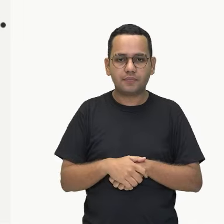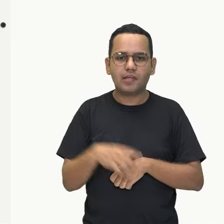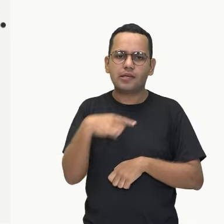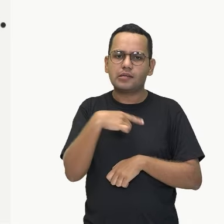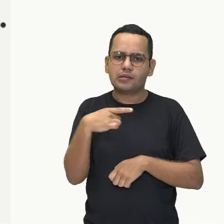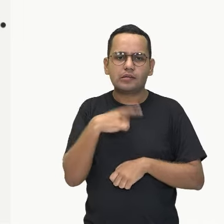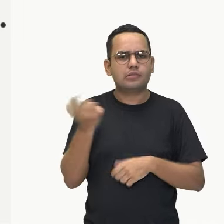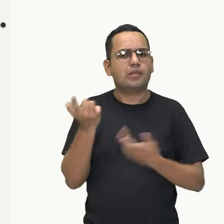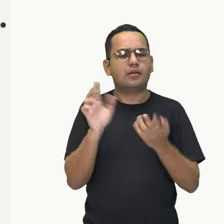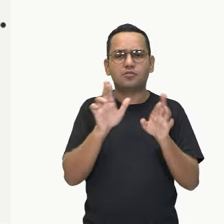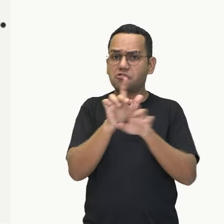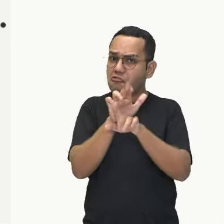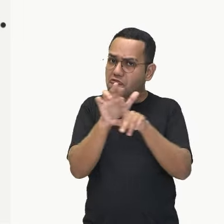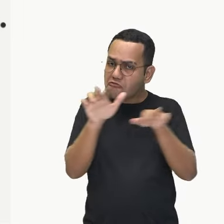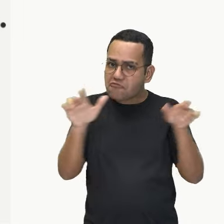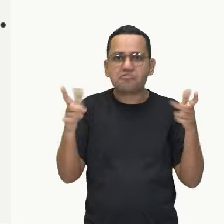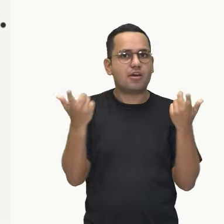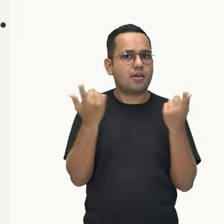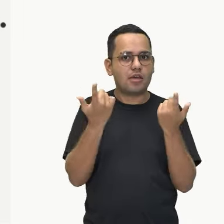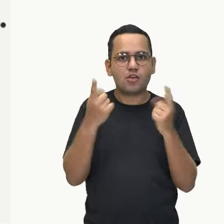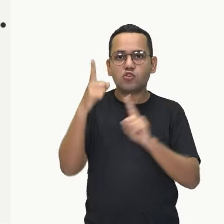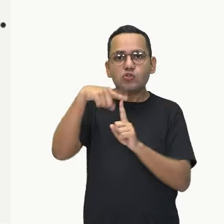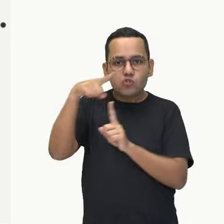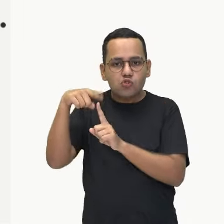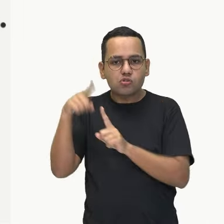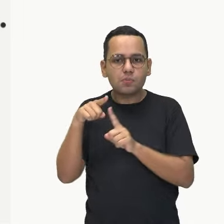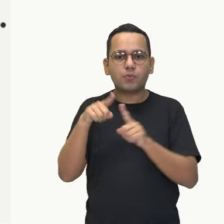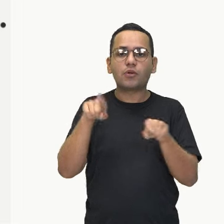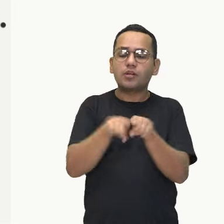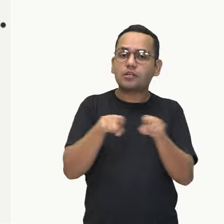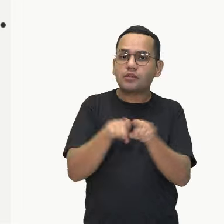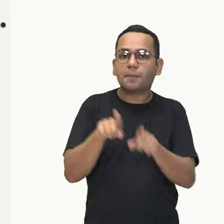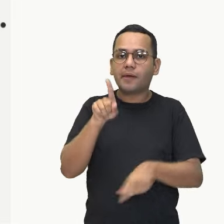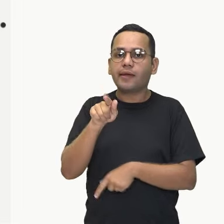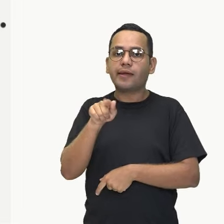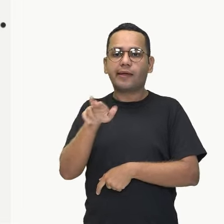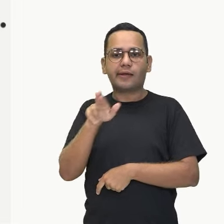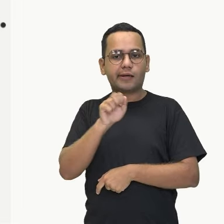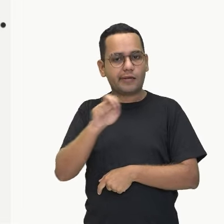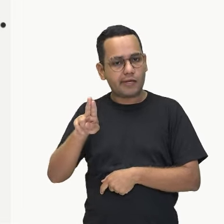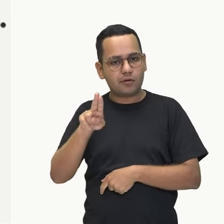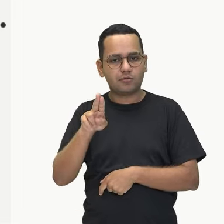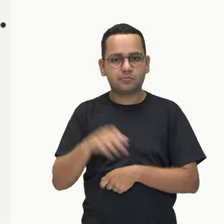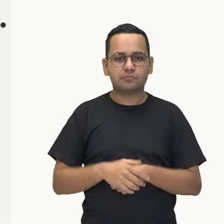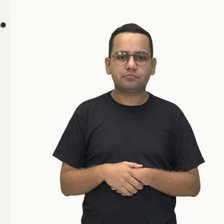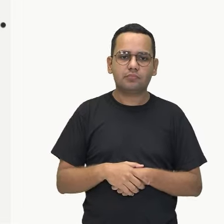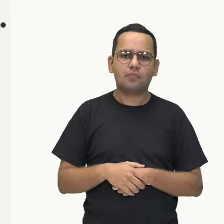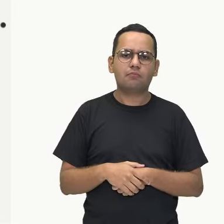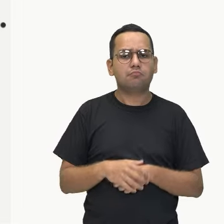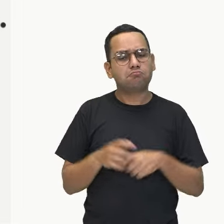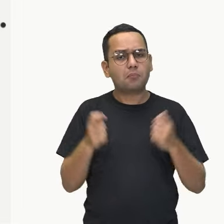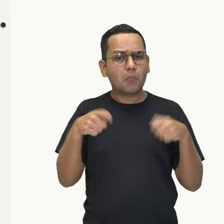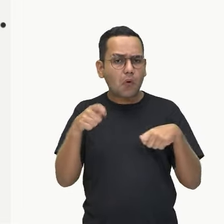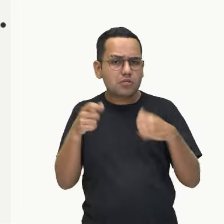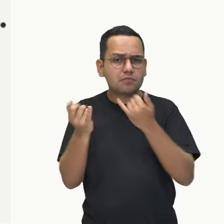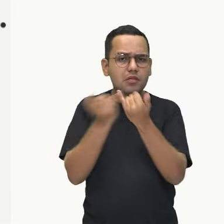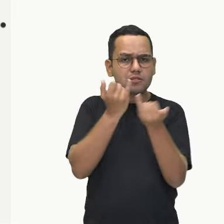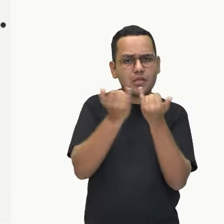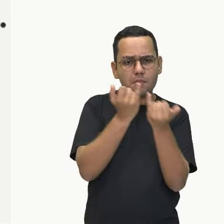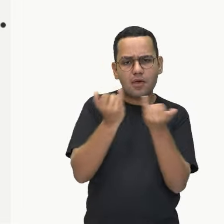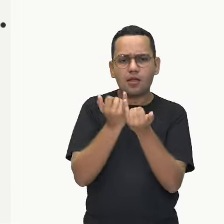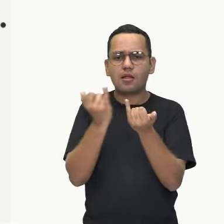vários termos com diferentes graus. Muita coisa será semelhante à adição